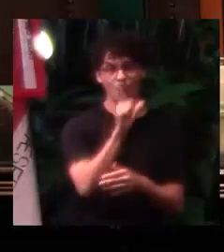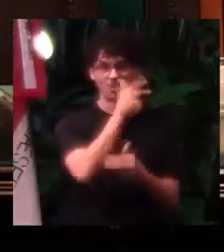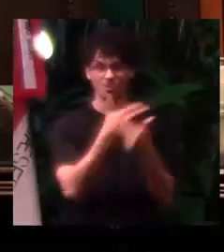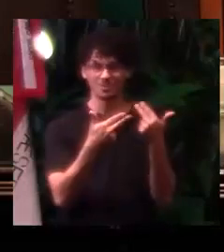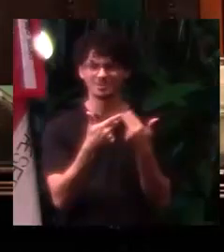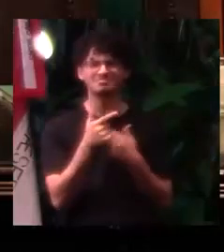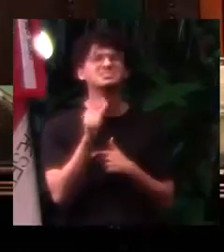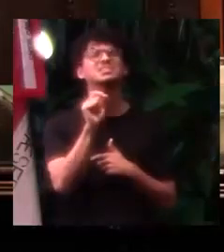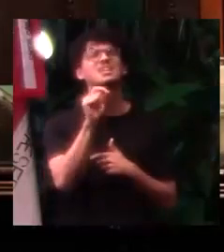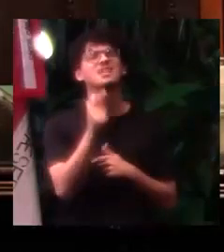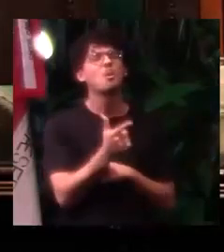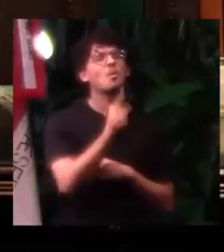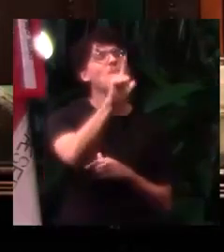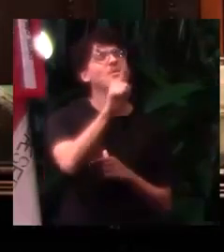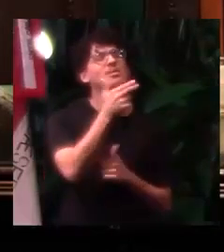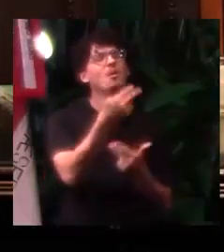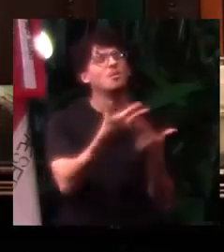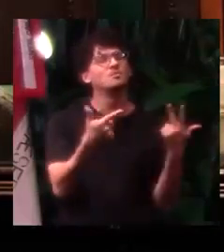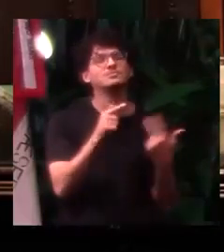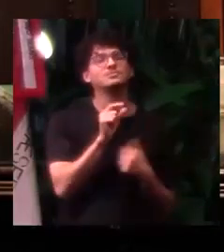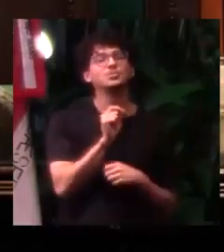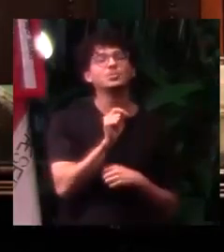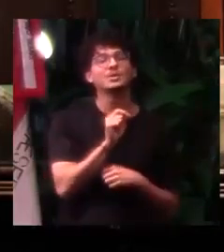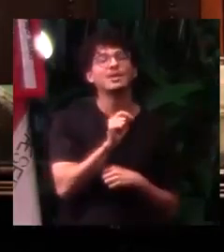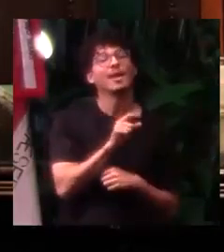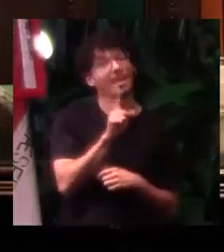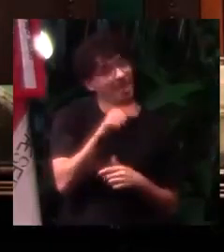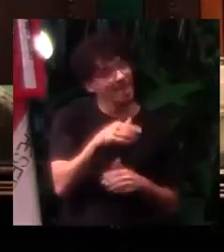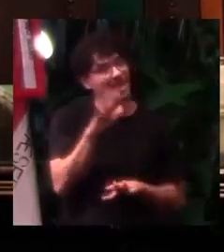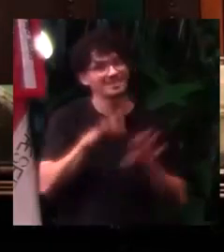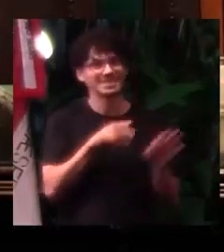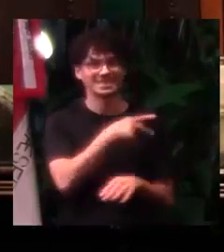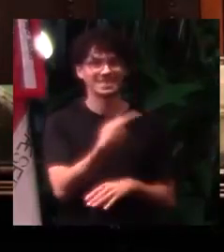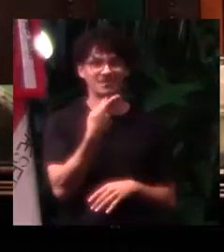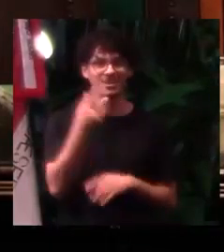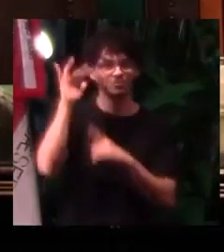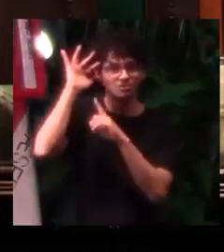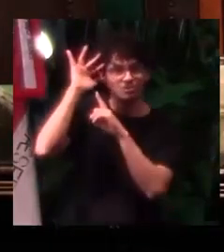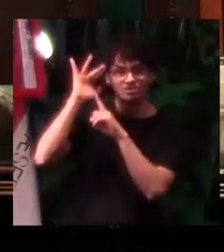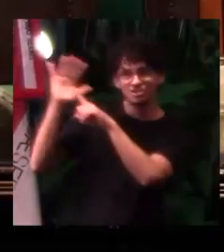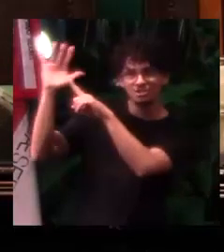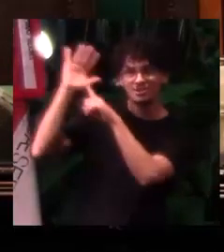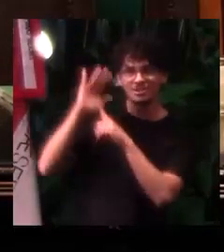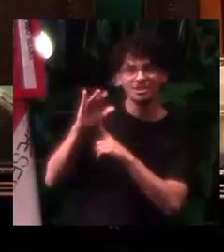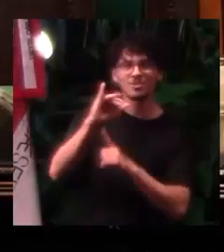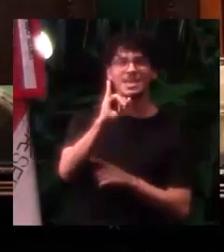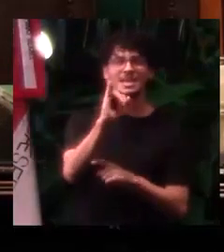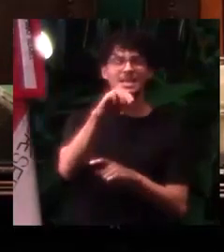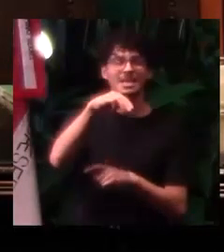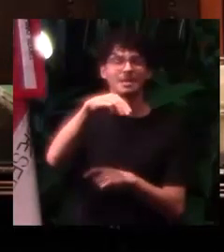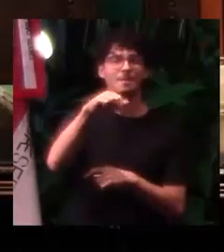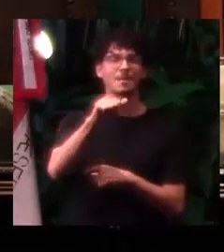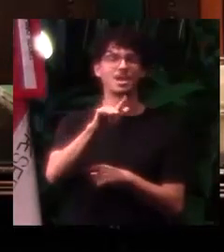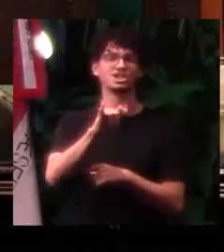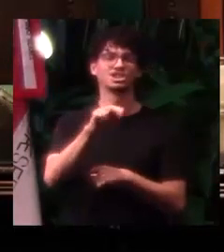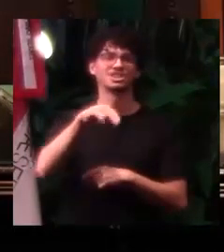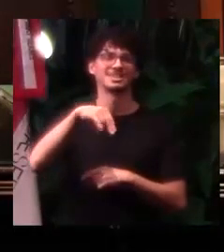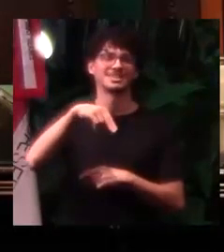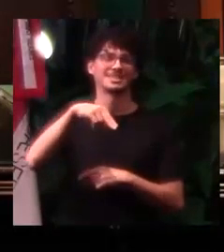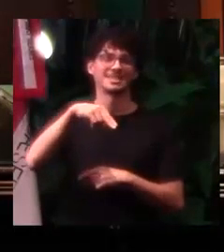outra coisa é o que talvez ele esteja chamando de imaginação. Né? Que é aquilo que você